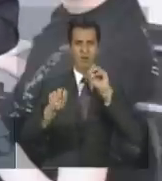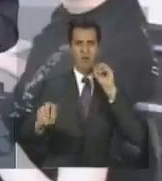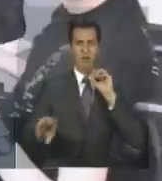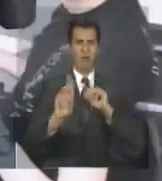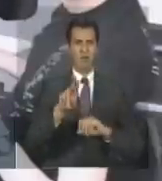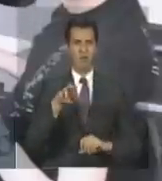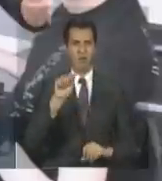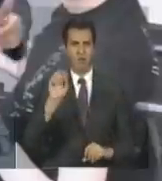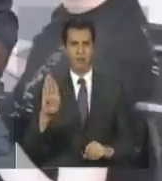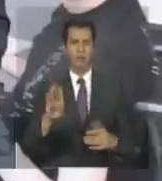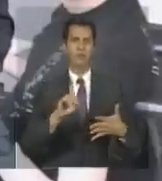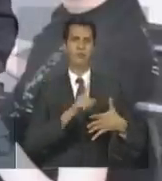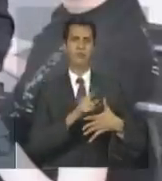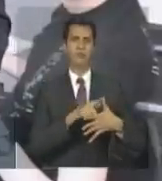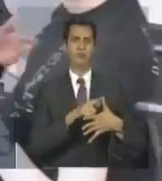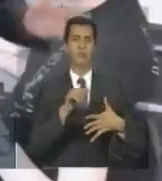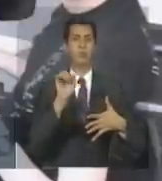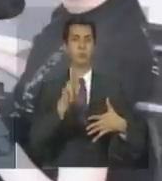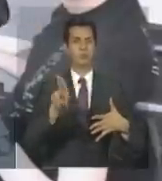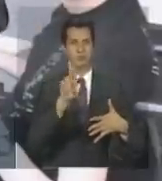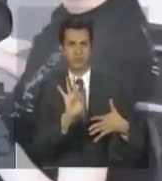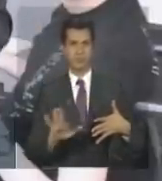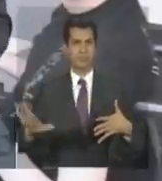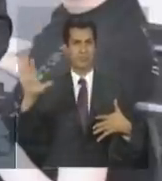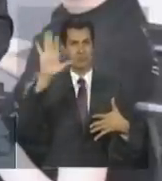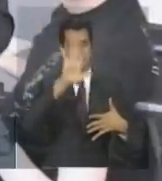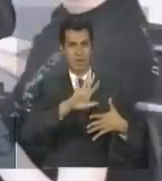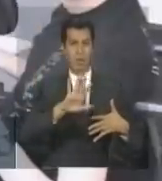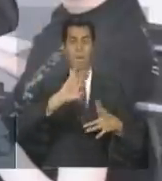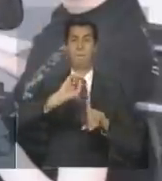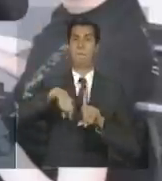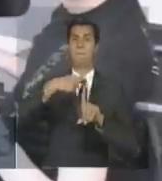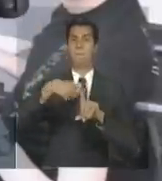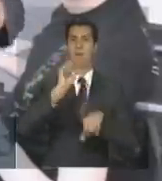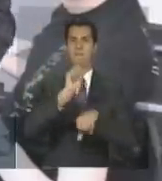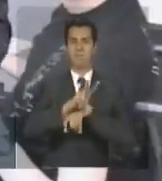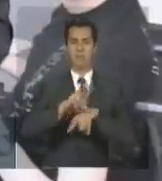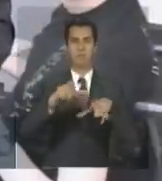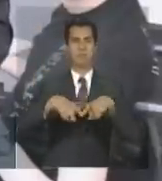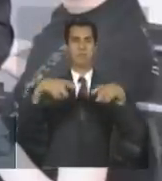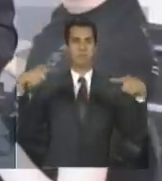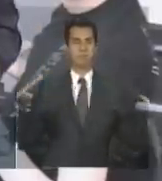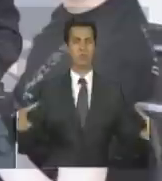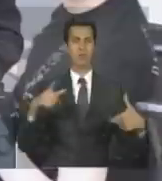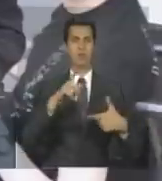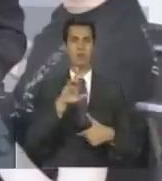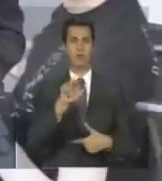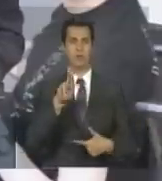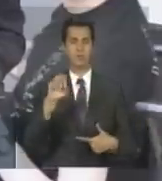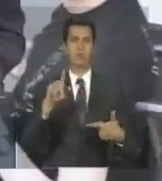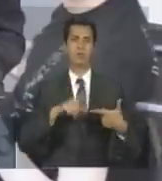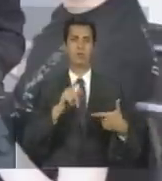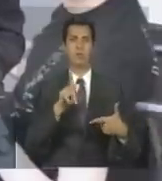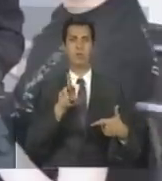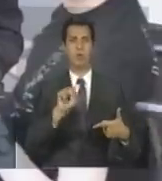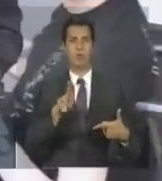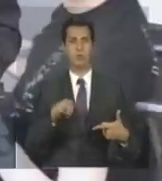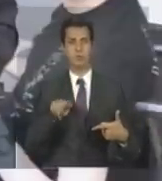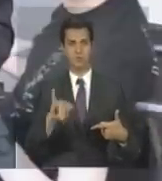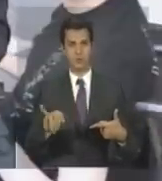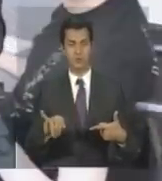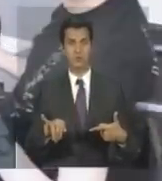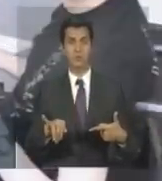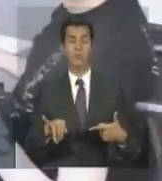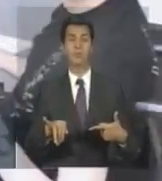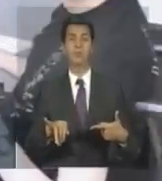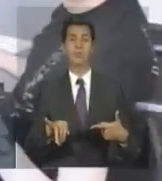UAB, a expansão das federais que dobraram o número de vagas de ingresso pelo Reúne e o ProUni. E o ProUni que